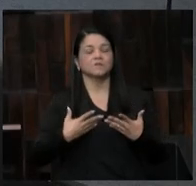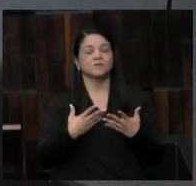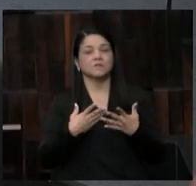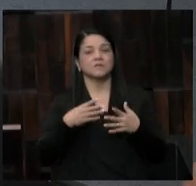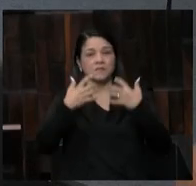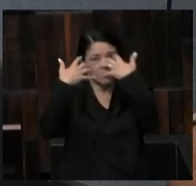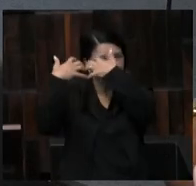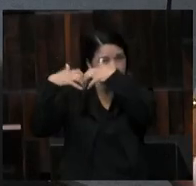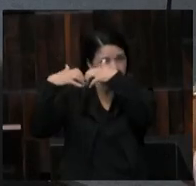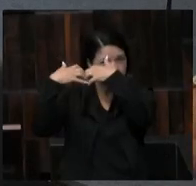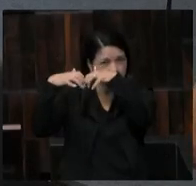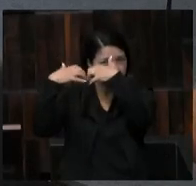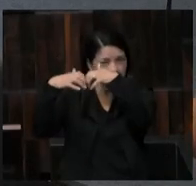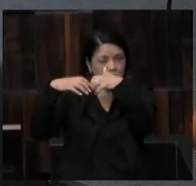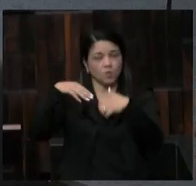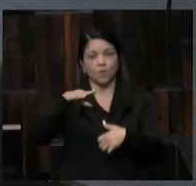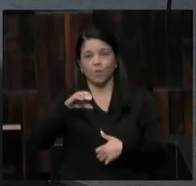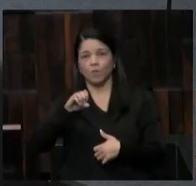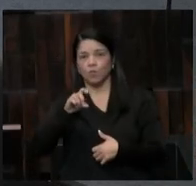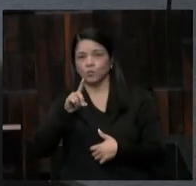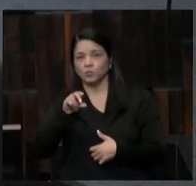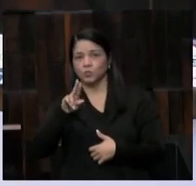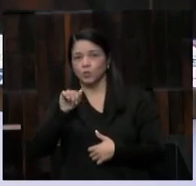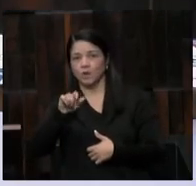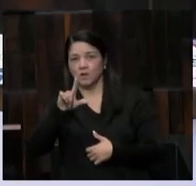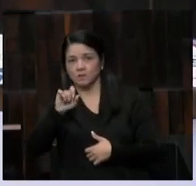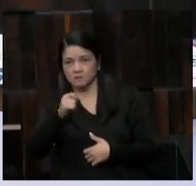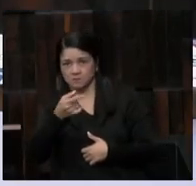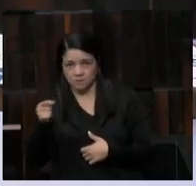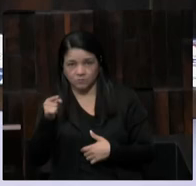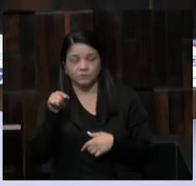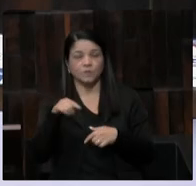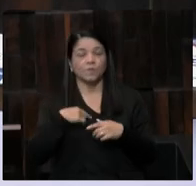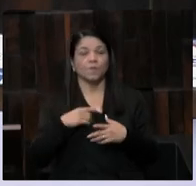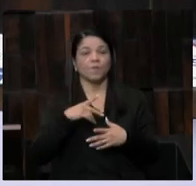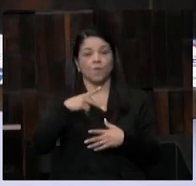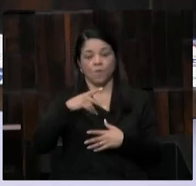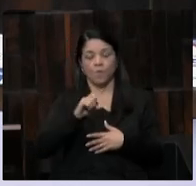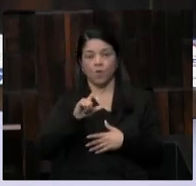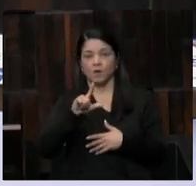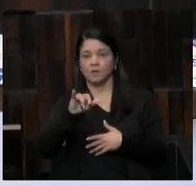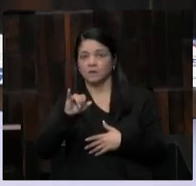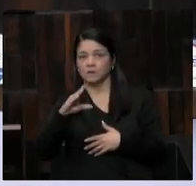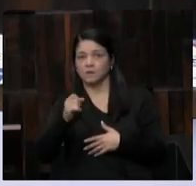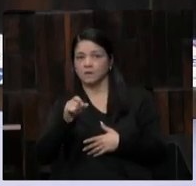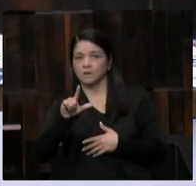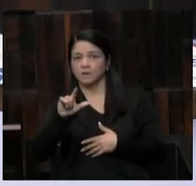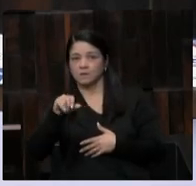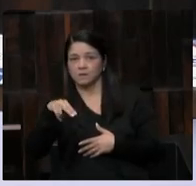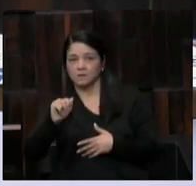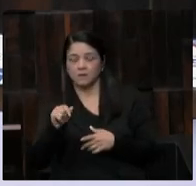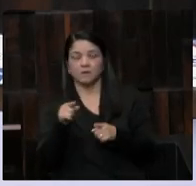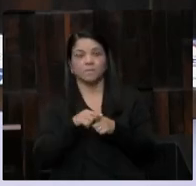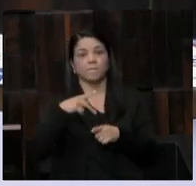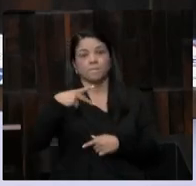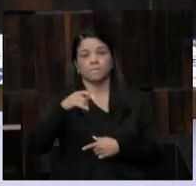da sintomatologia, da Policlínica Universitária Piquet